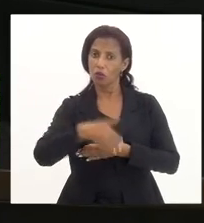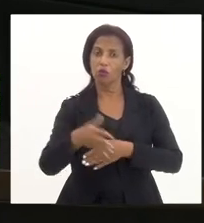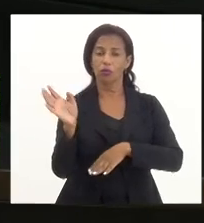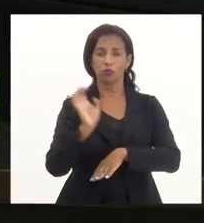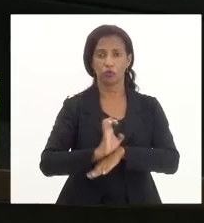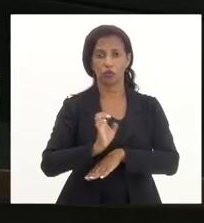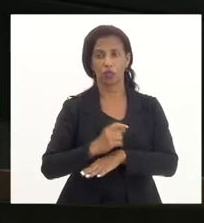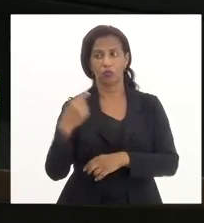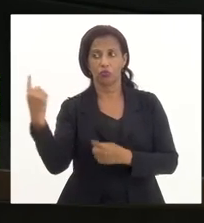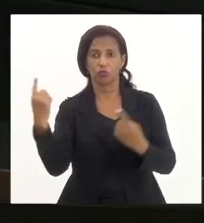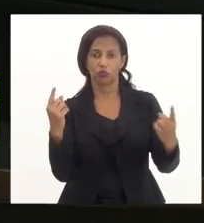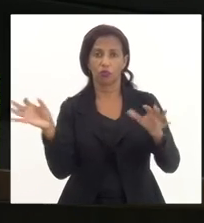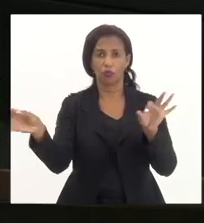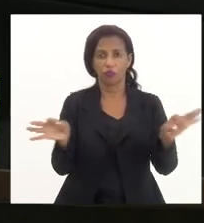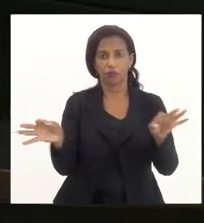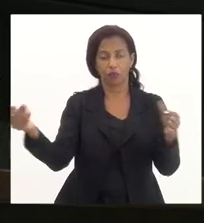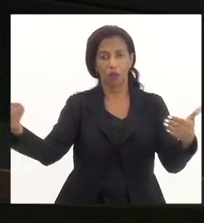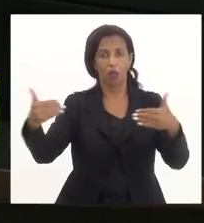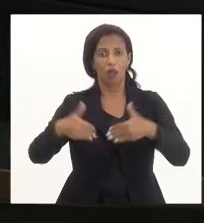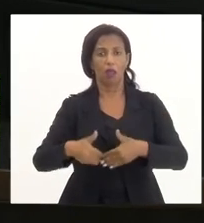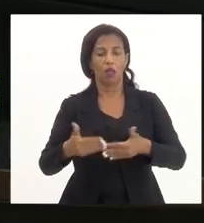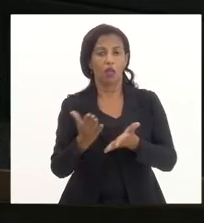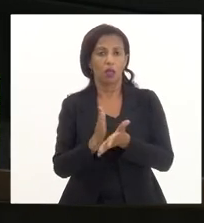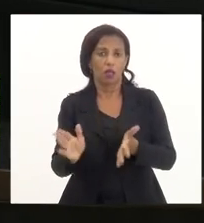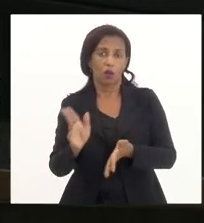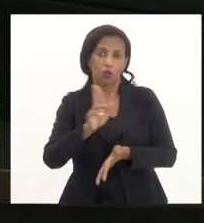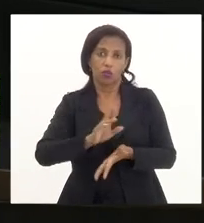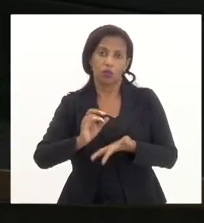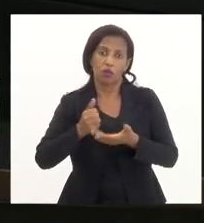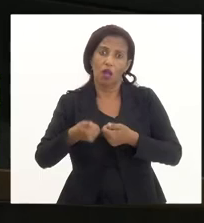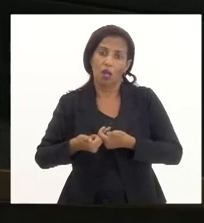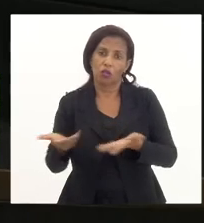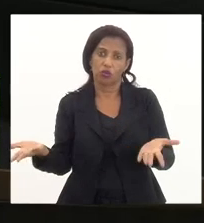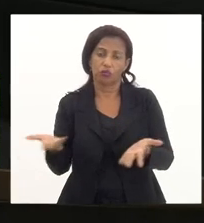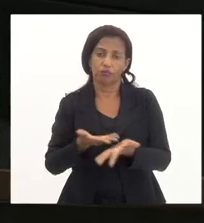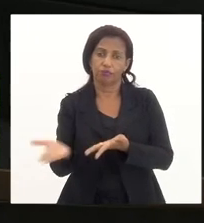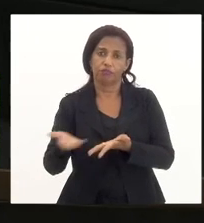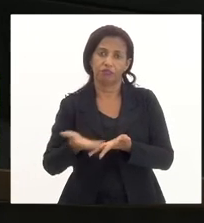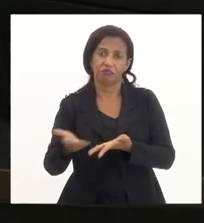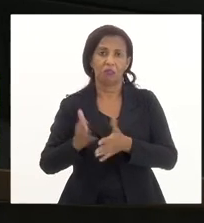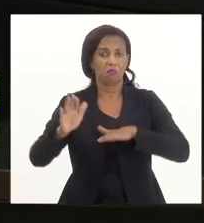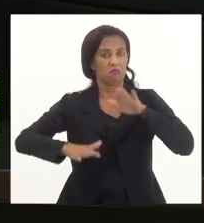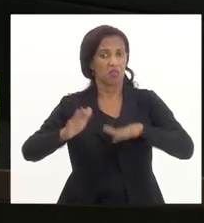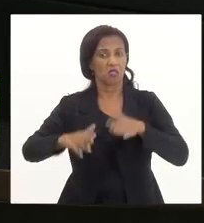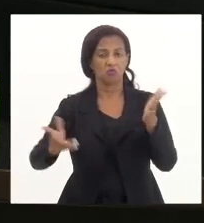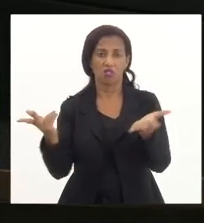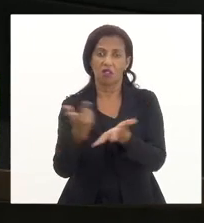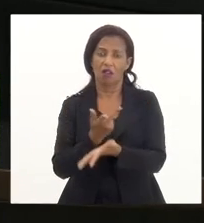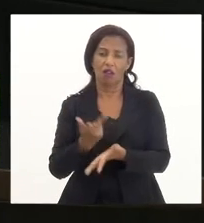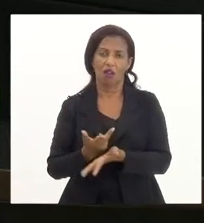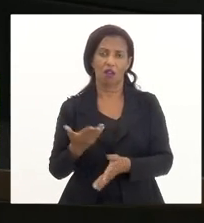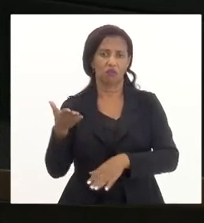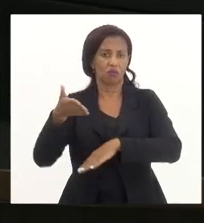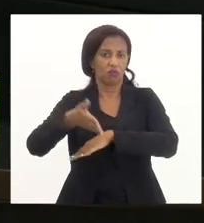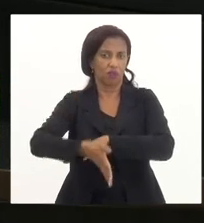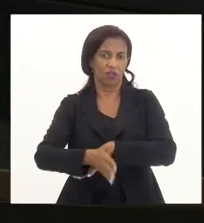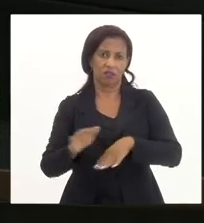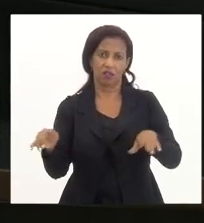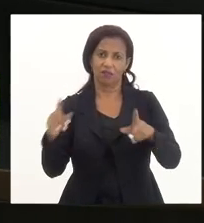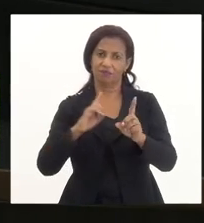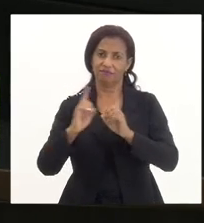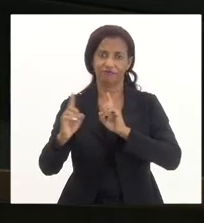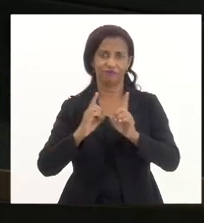estado de uma ou de outra forma e acabaram sendo usados ainda que indevidamente eu não vou entrar no mérito